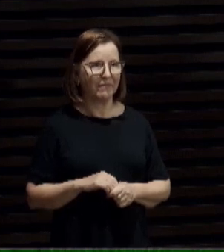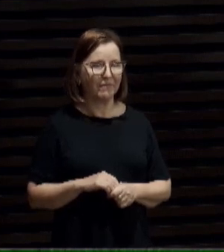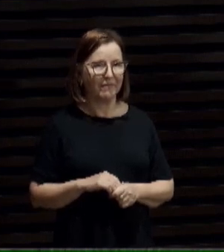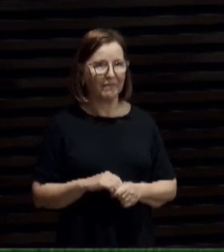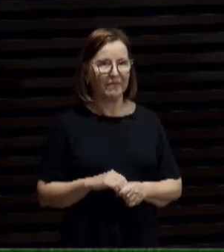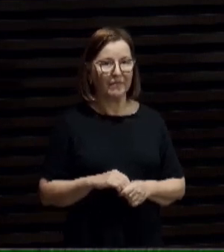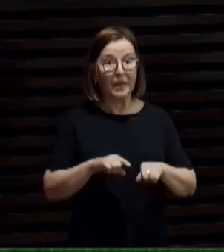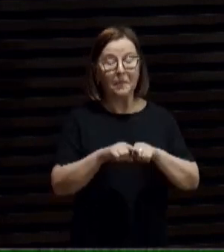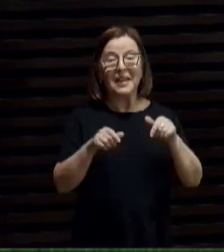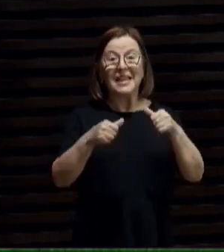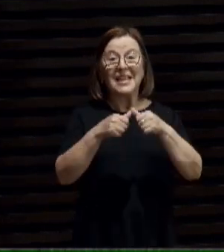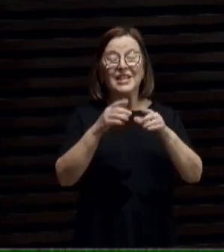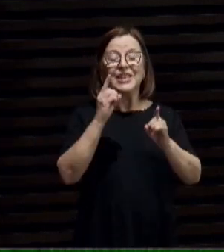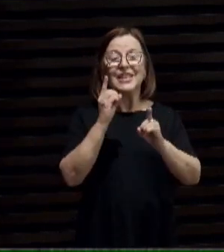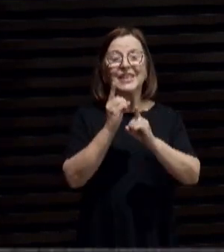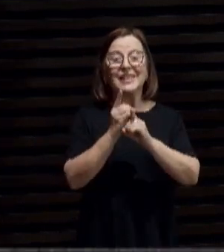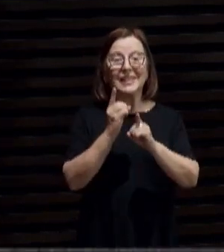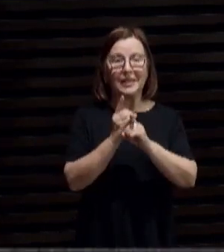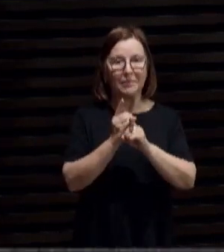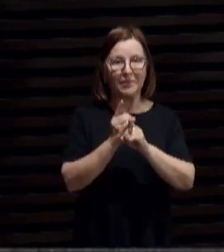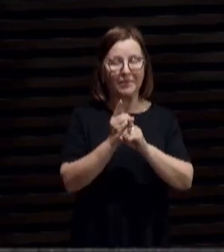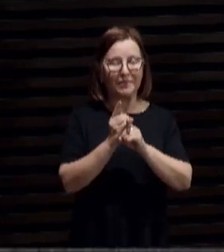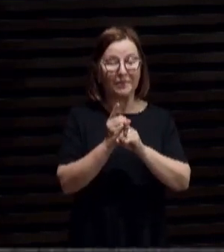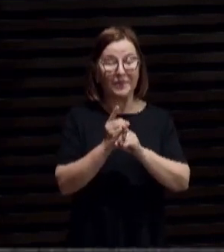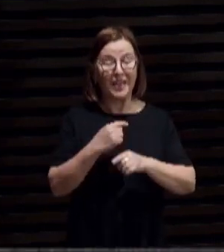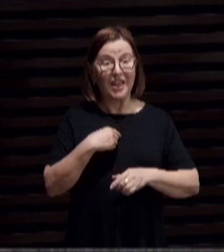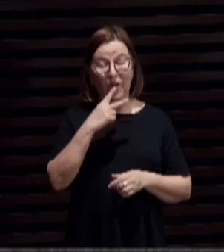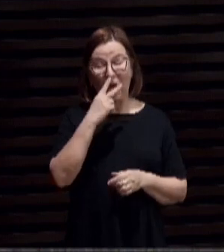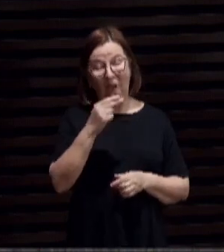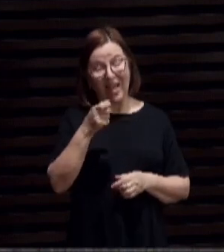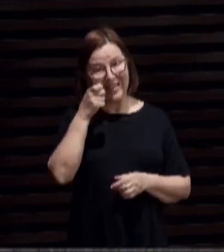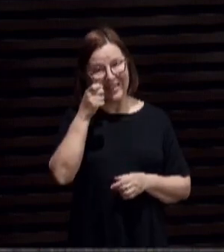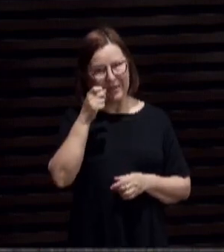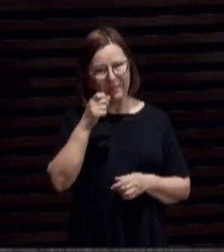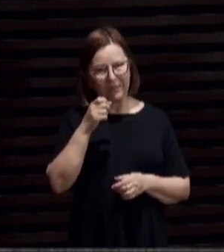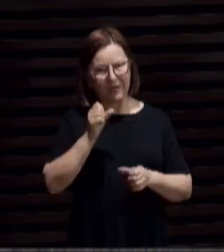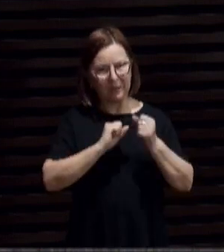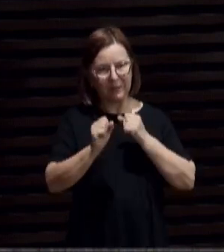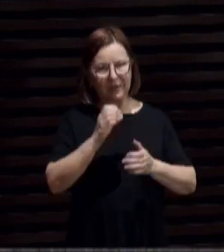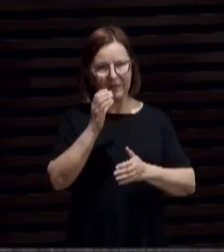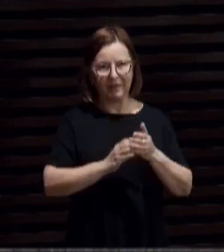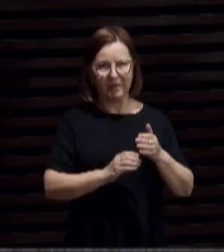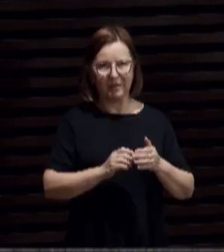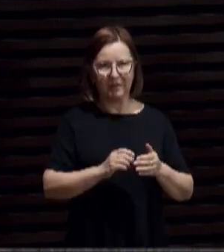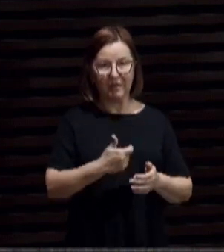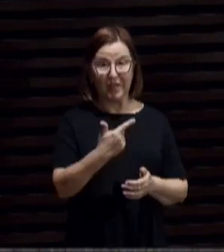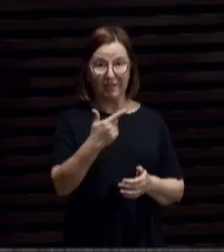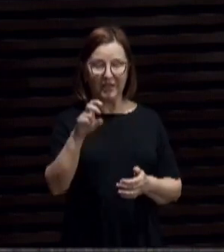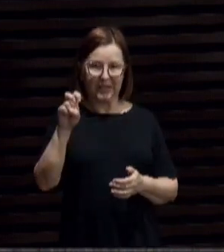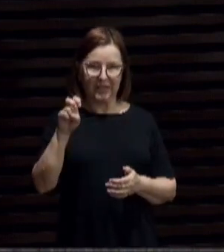Mas esse discípulo tinha uma coisa que eu acho interessante, lá no Salmo 25, o